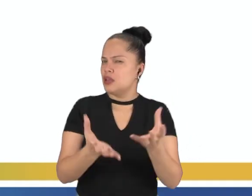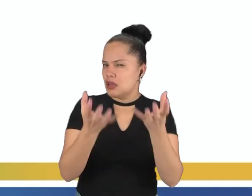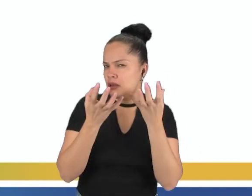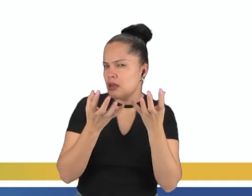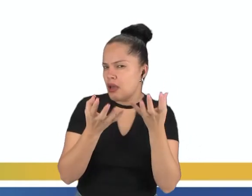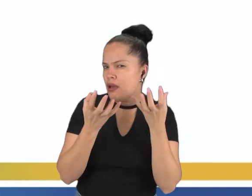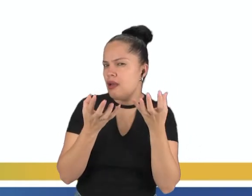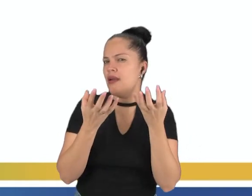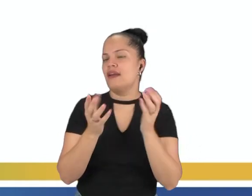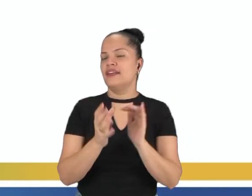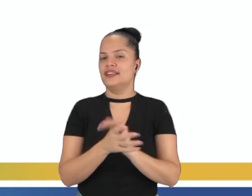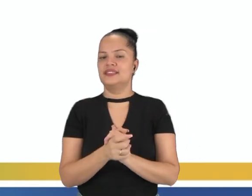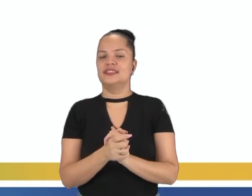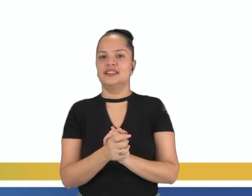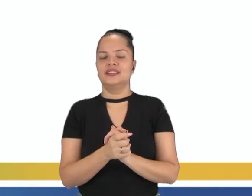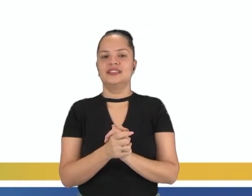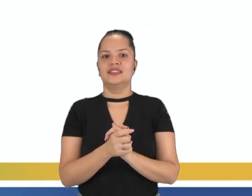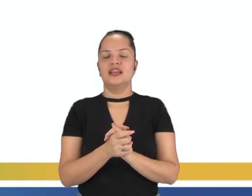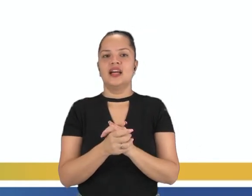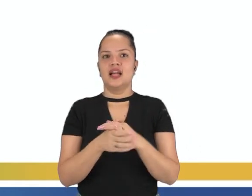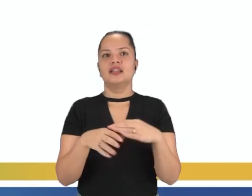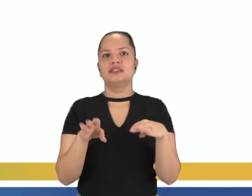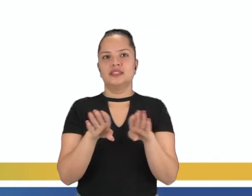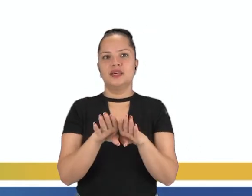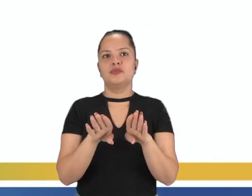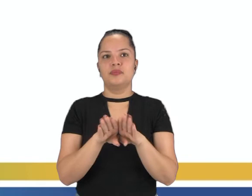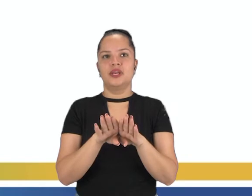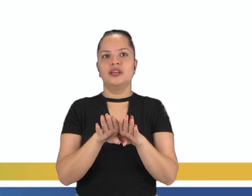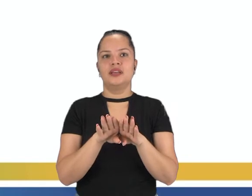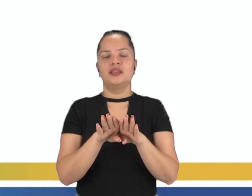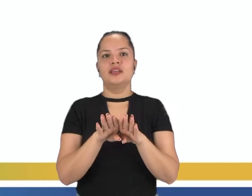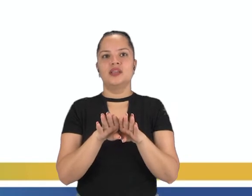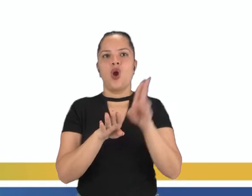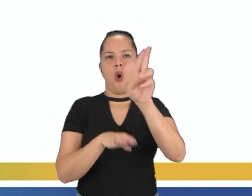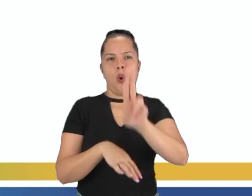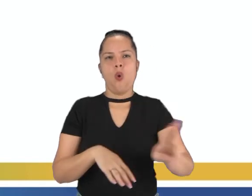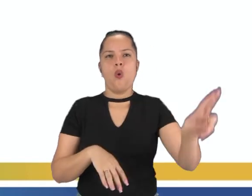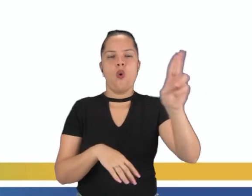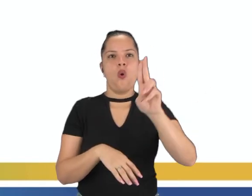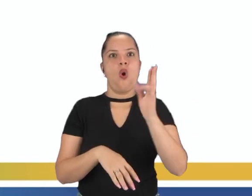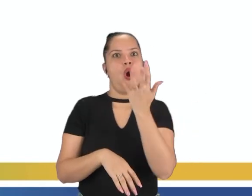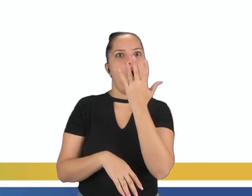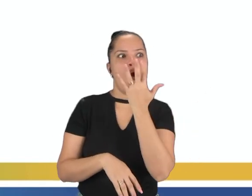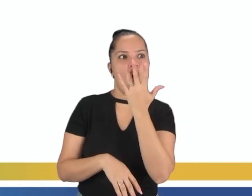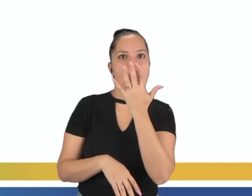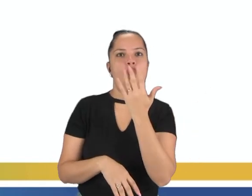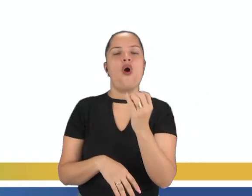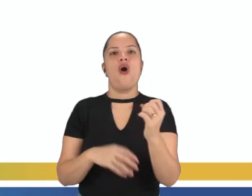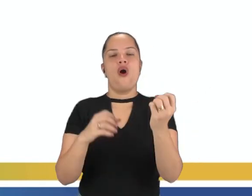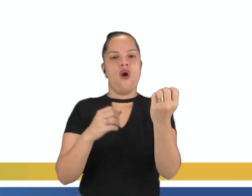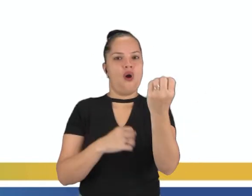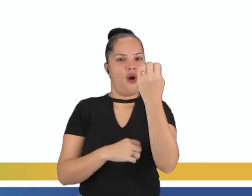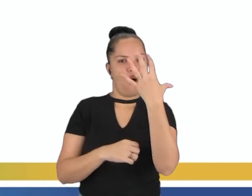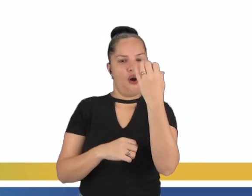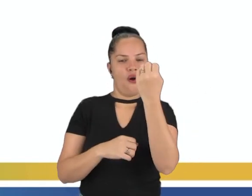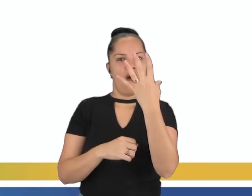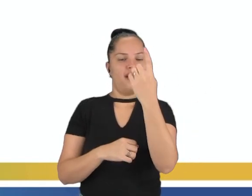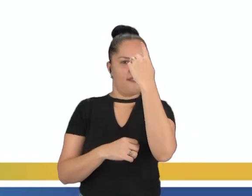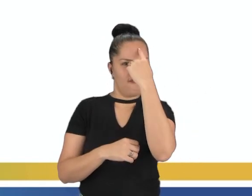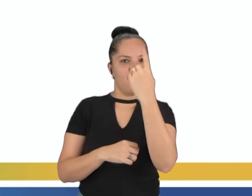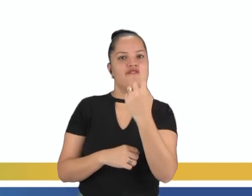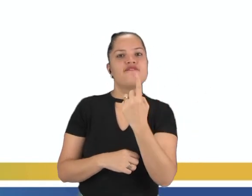desse? Figuras e vícios de linguagem e também uso de cores, imagens e fotografias. Quanto